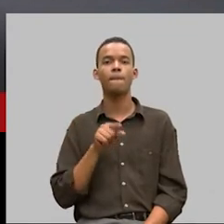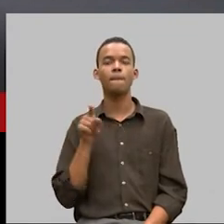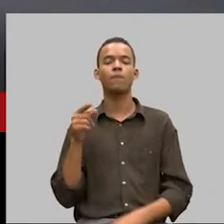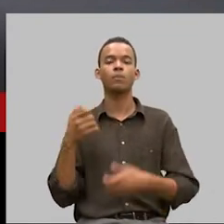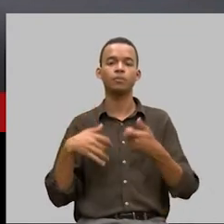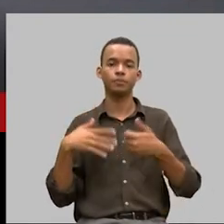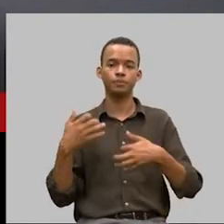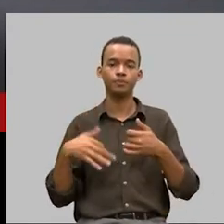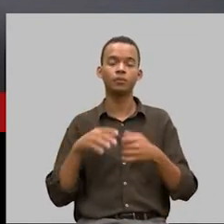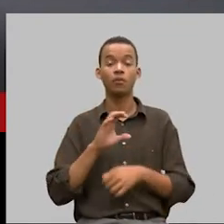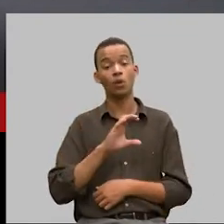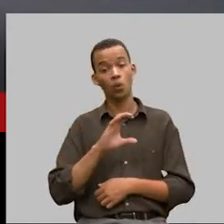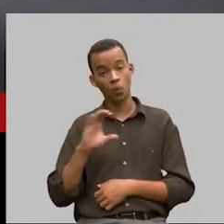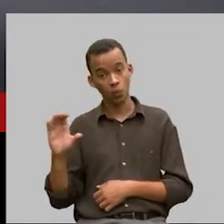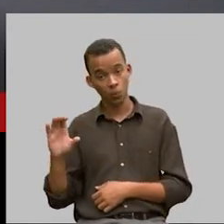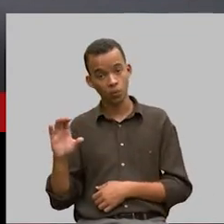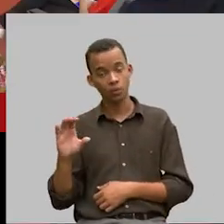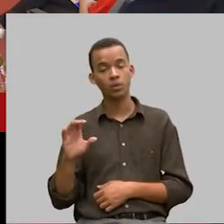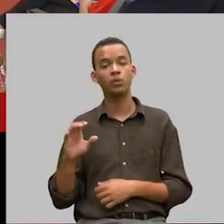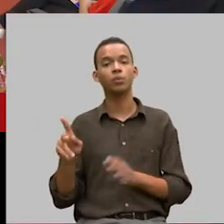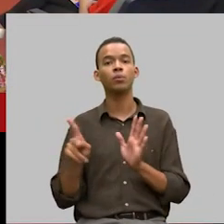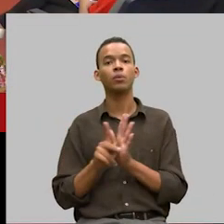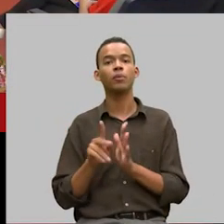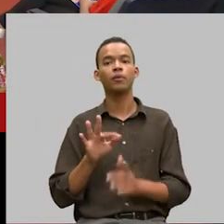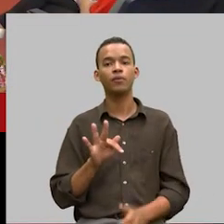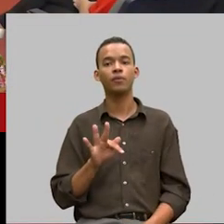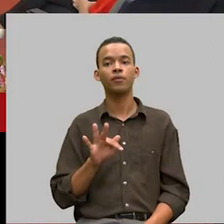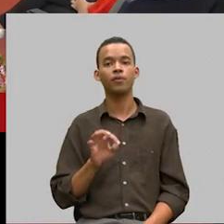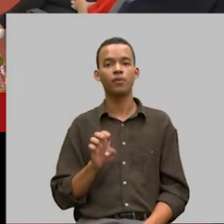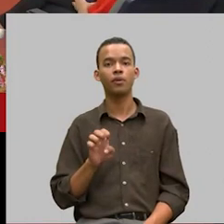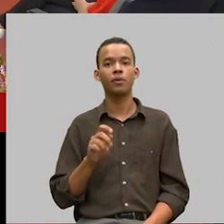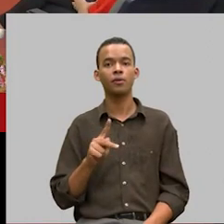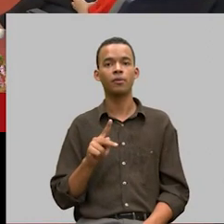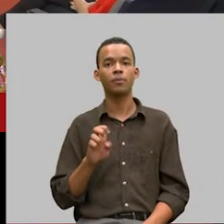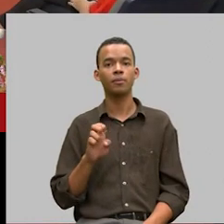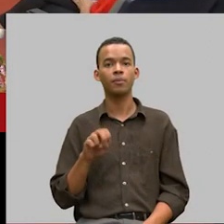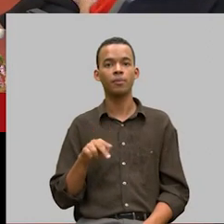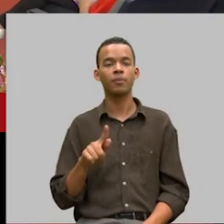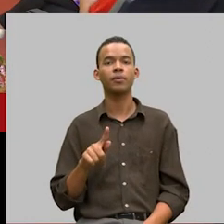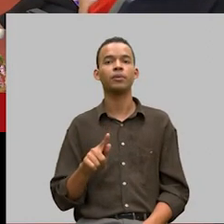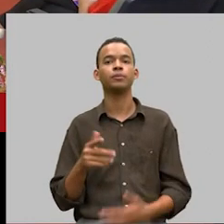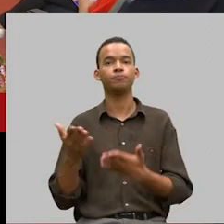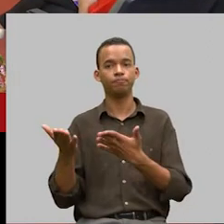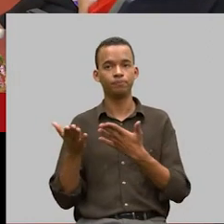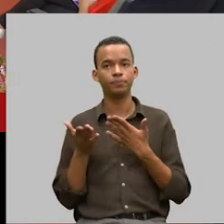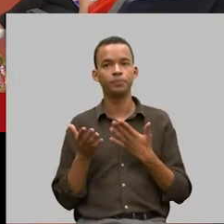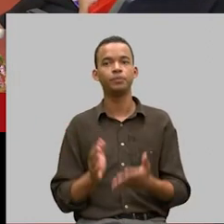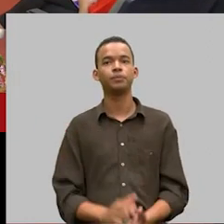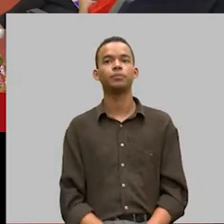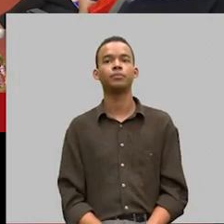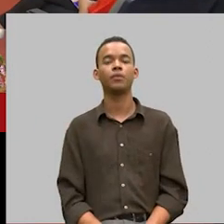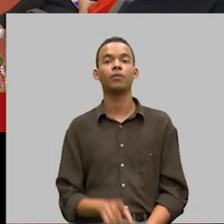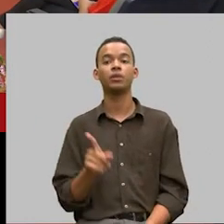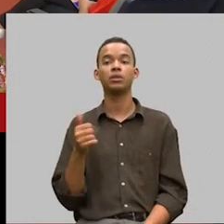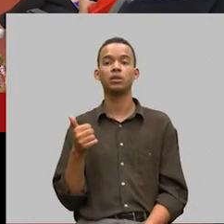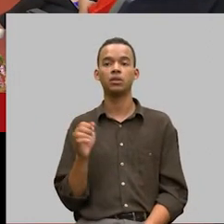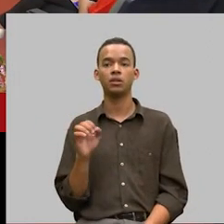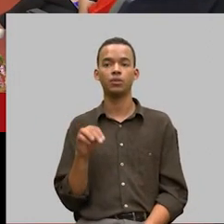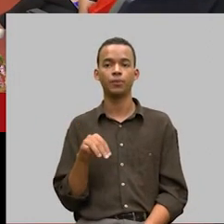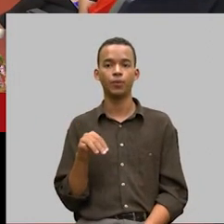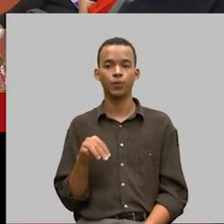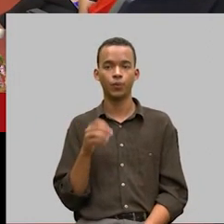de Minas Gerais Feng analise boa tarde você tem 10